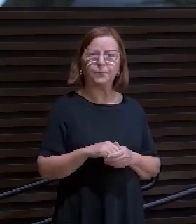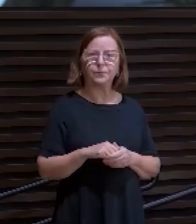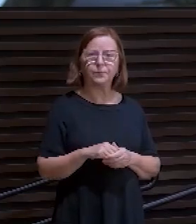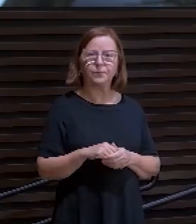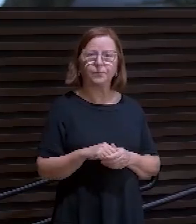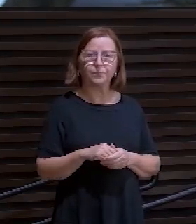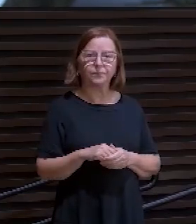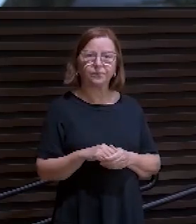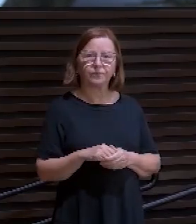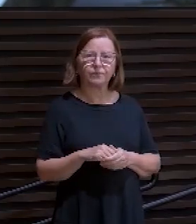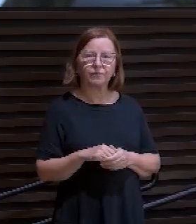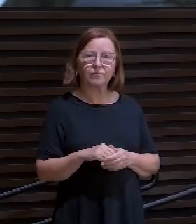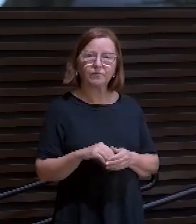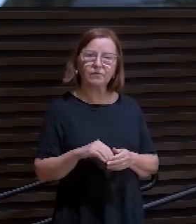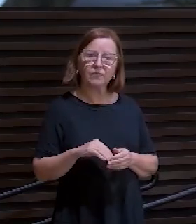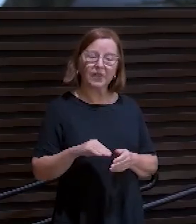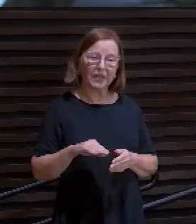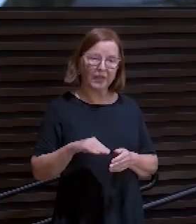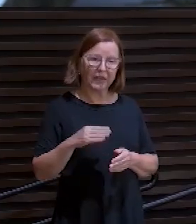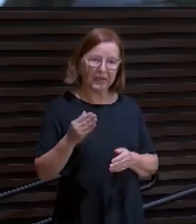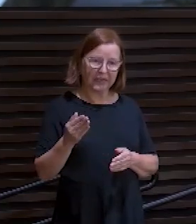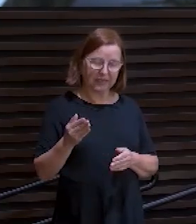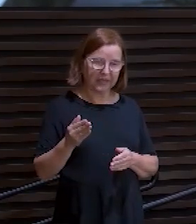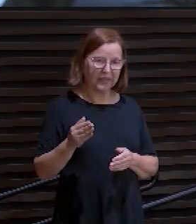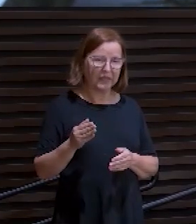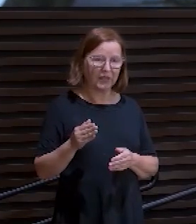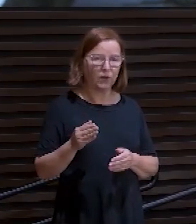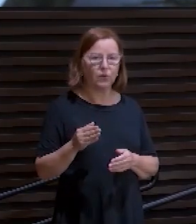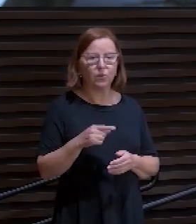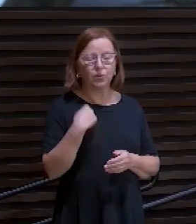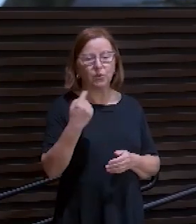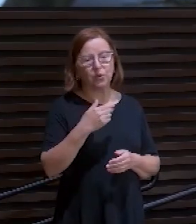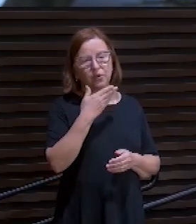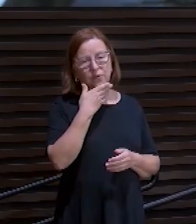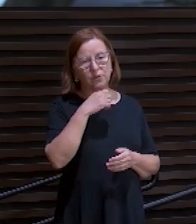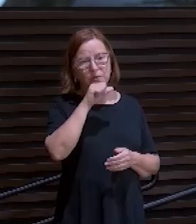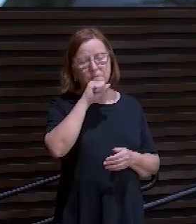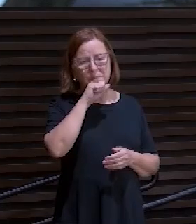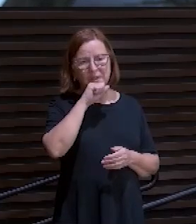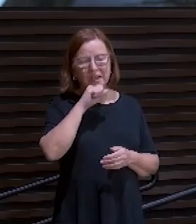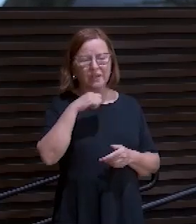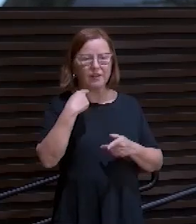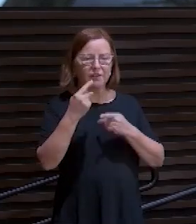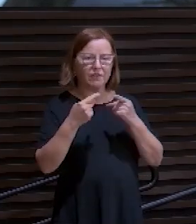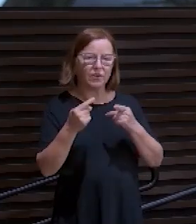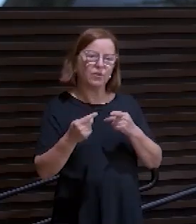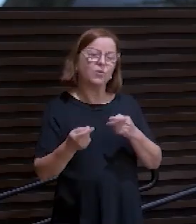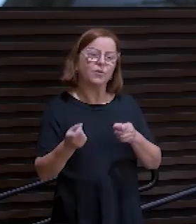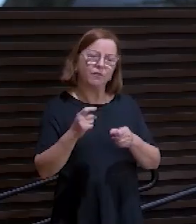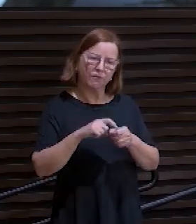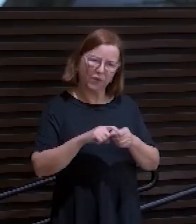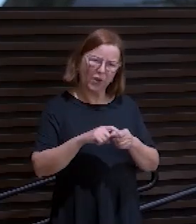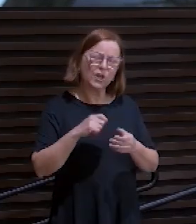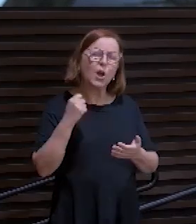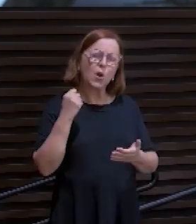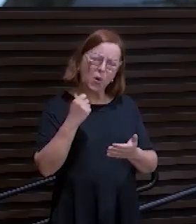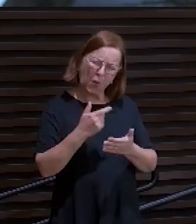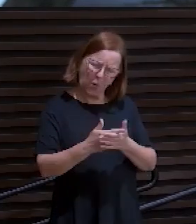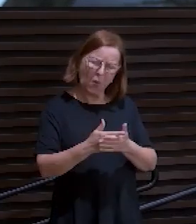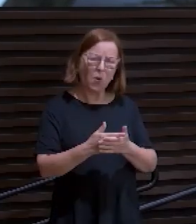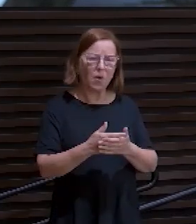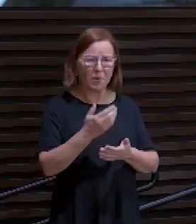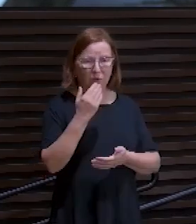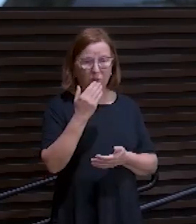pai: voltai, comprai-nos um pouco de mantimento. Nós respondemos: não podemos descer, mas se nosso irmão mais moço